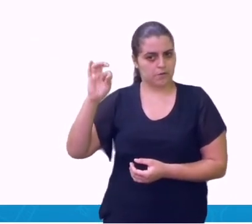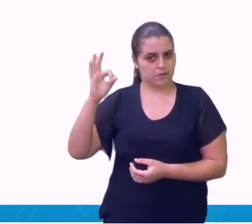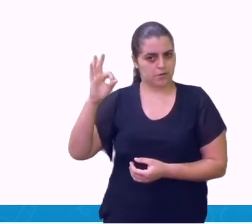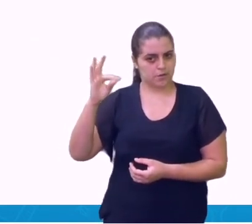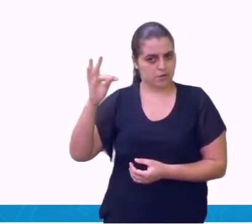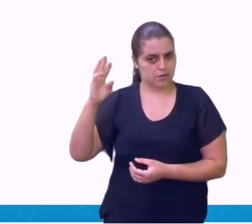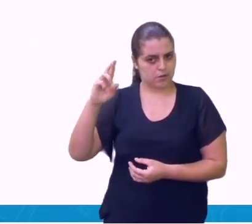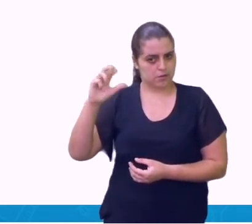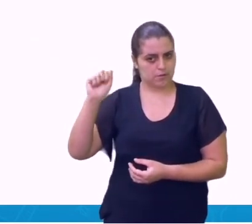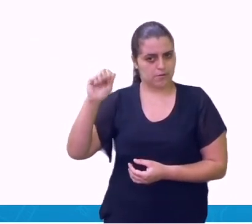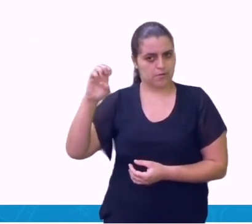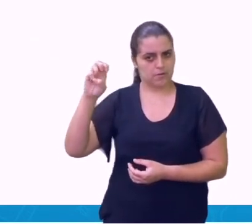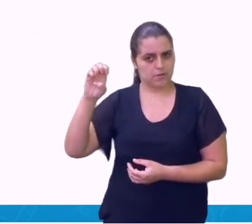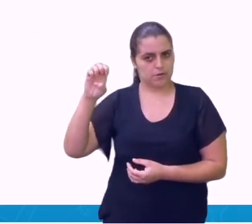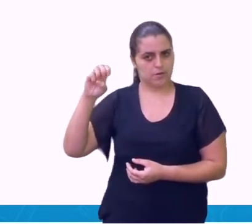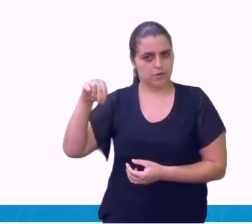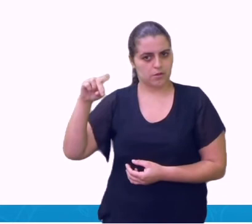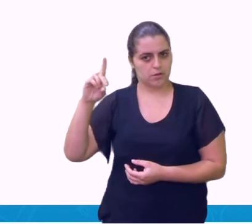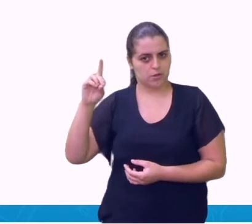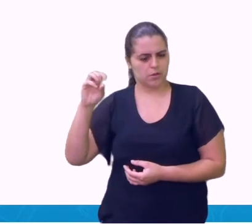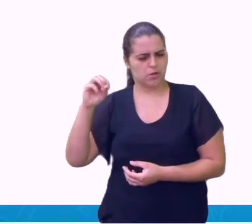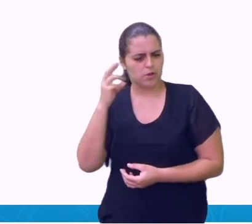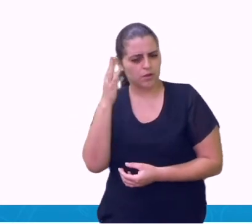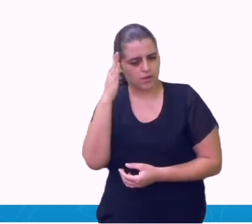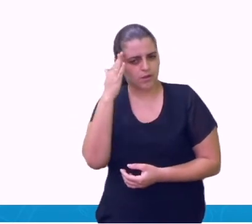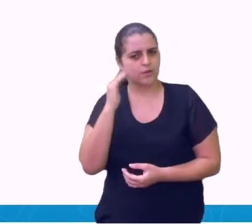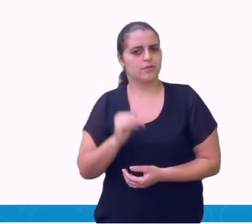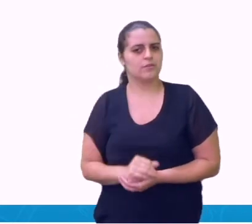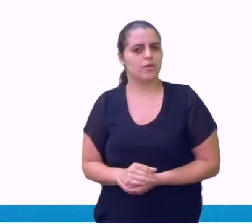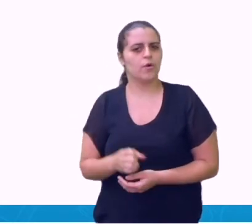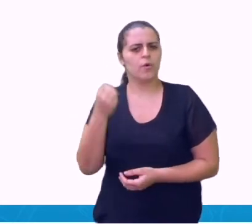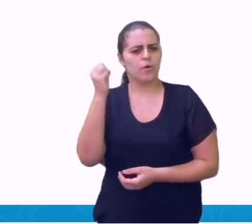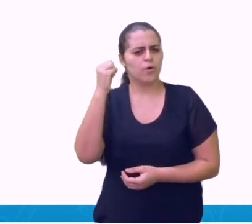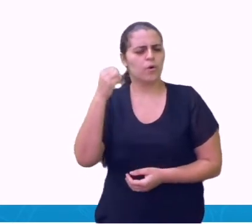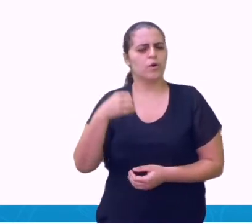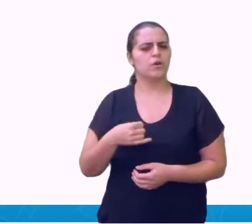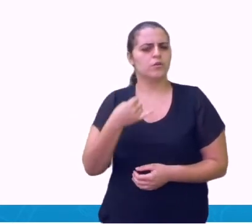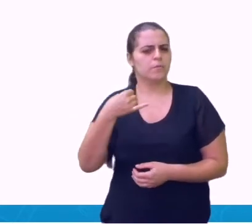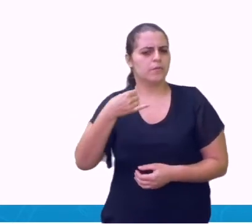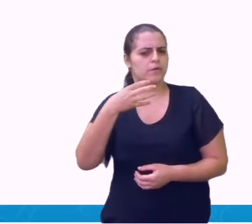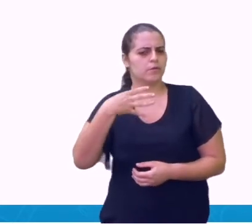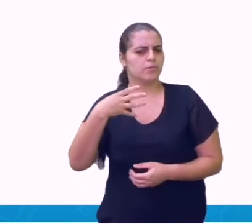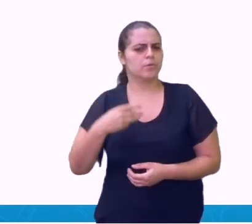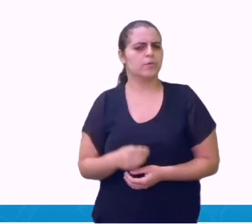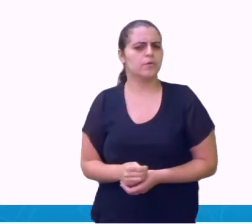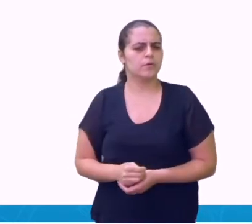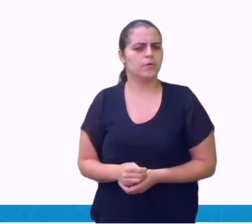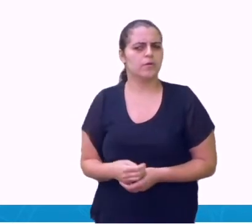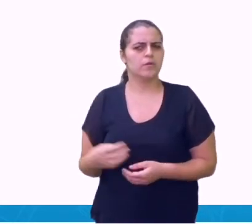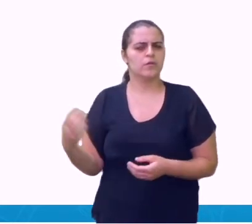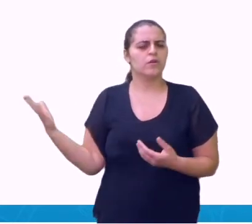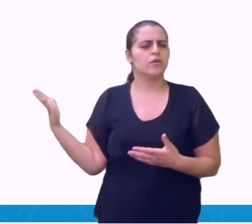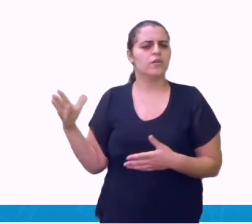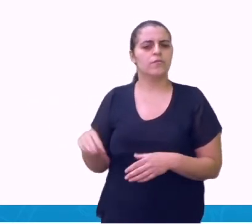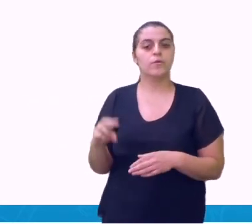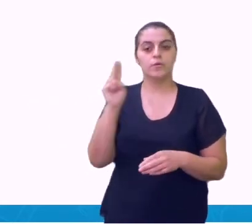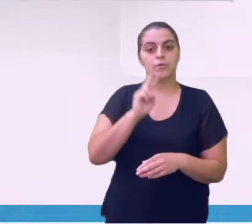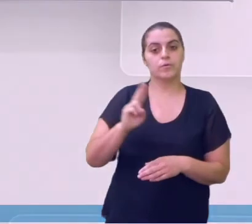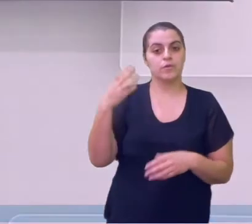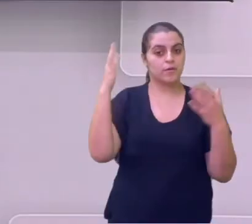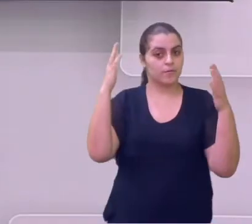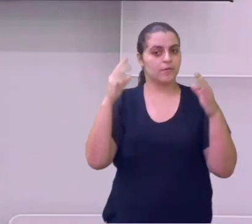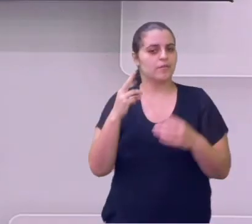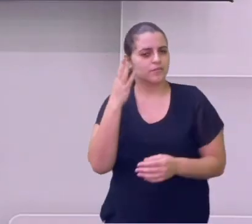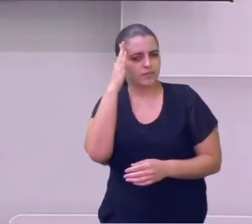bem. Então, 8 eu tiro 4. Vou fazer com as minhas mãos. Minhas mãos estão cheias de objeto aqui, mas dá